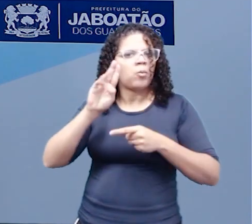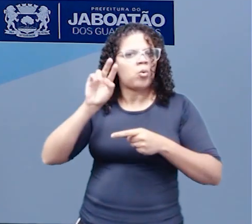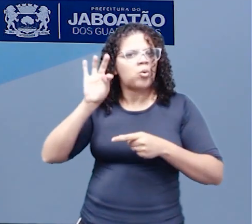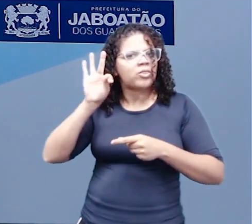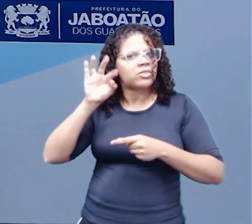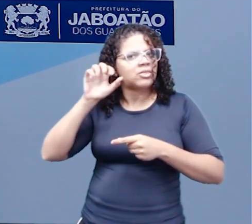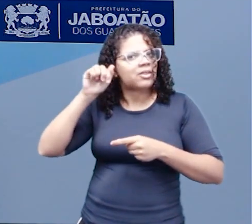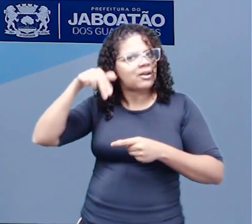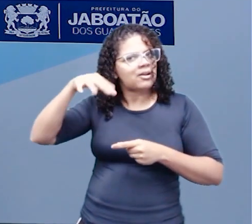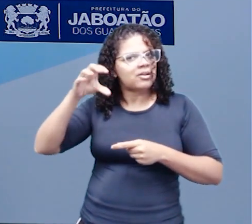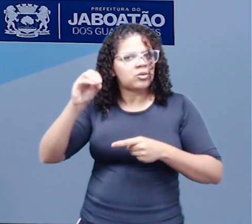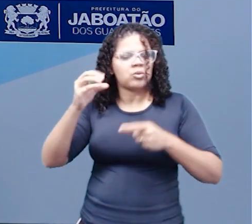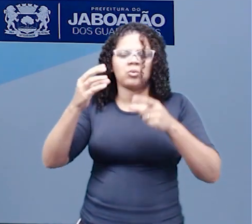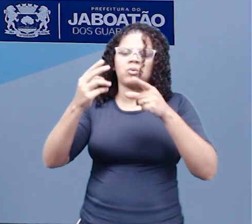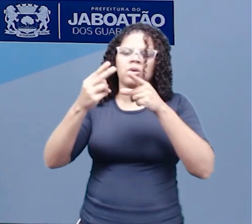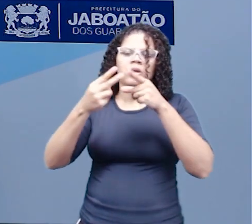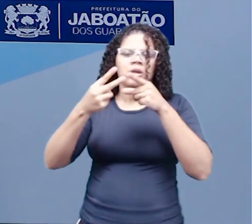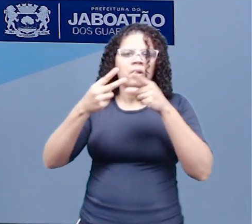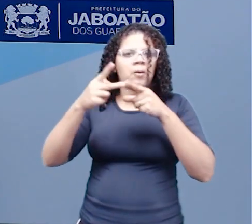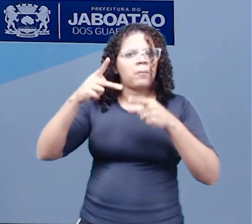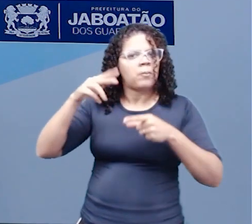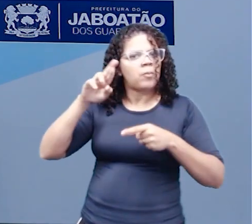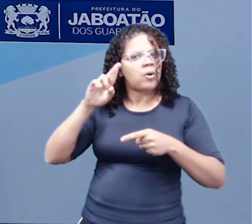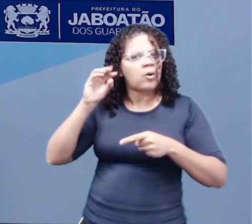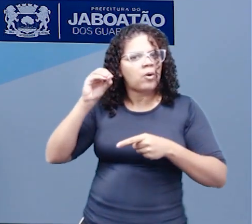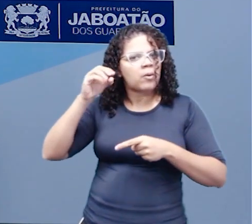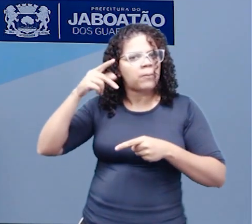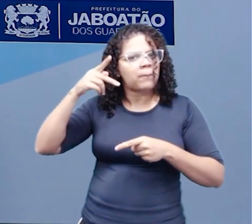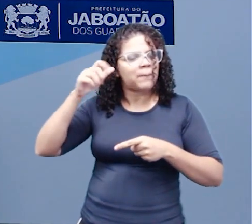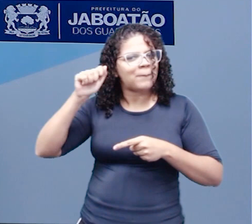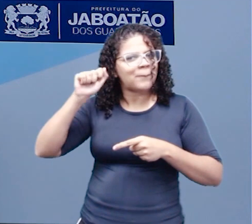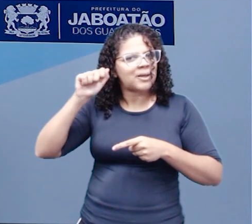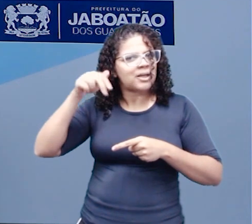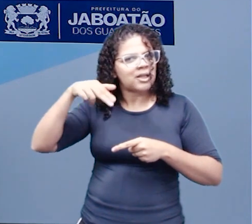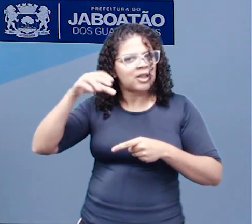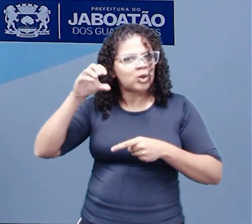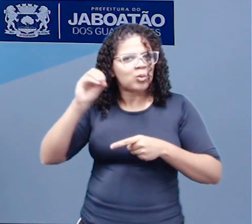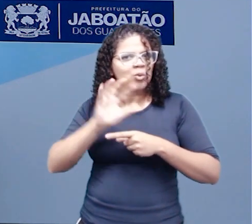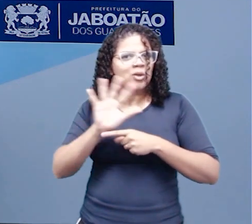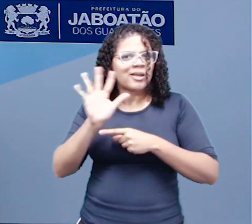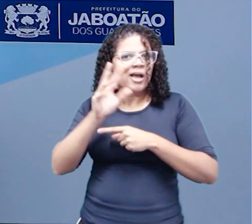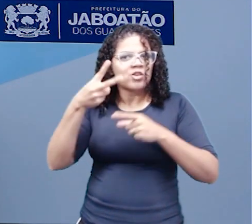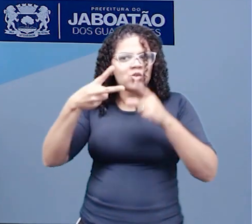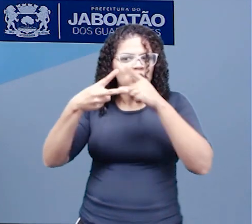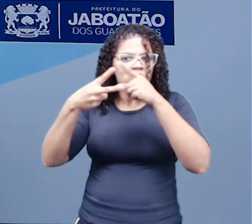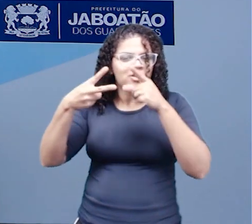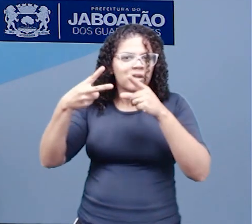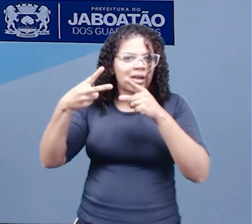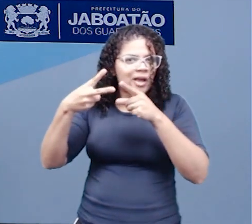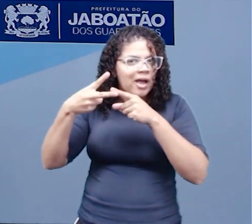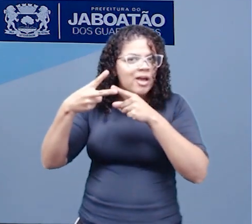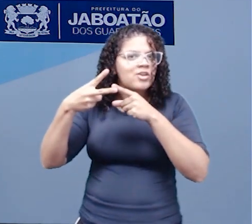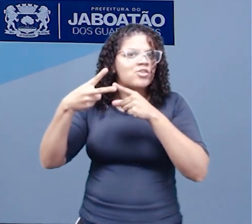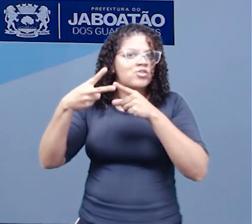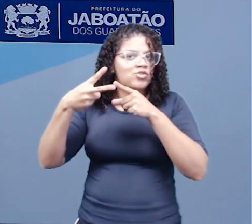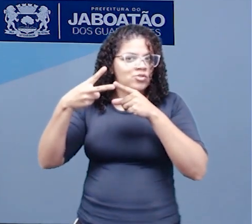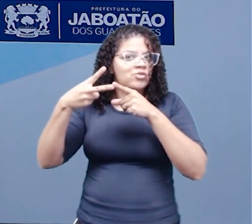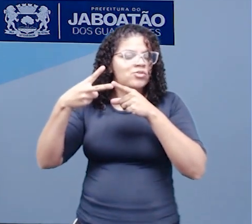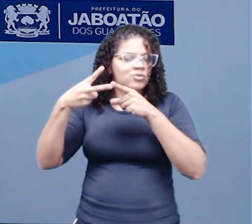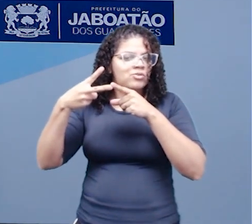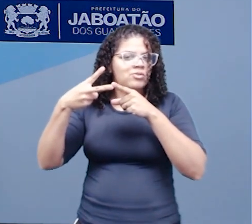se vazar um gás que não tem cheiro e é perigoso? Bom, eles misturaram outro gás aqui, que é o mercapteno,